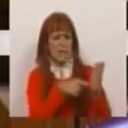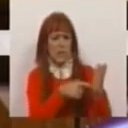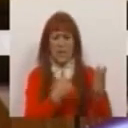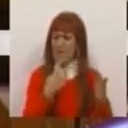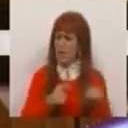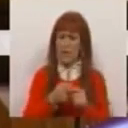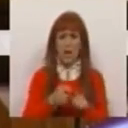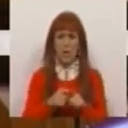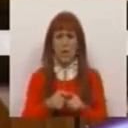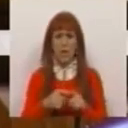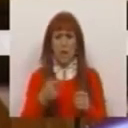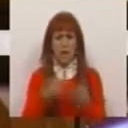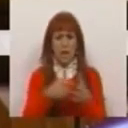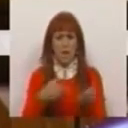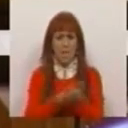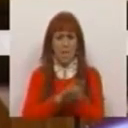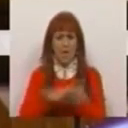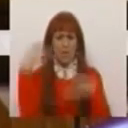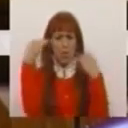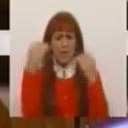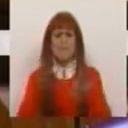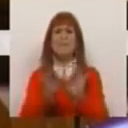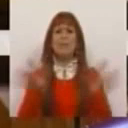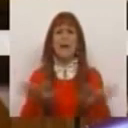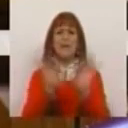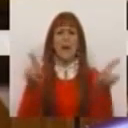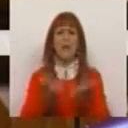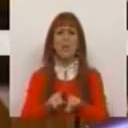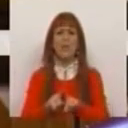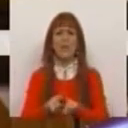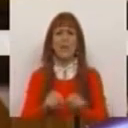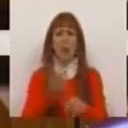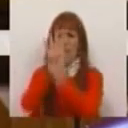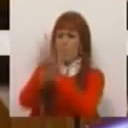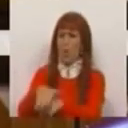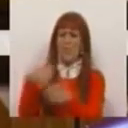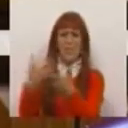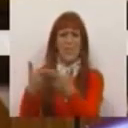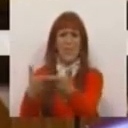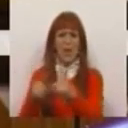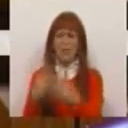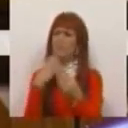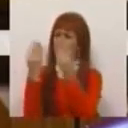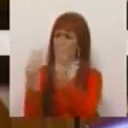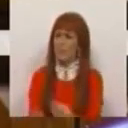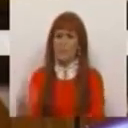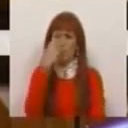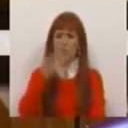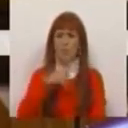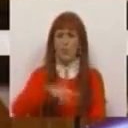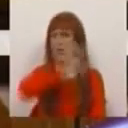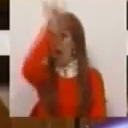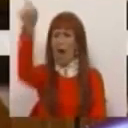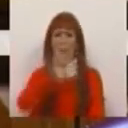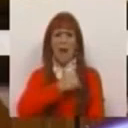apontam para a gratuidade do ensino, como também trata de forma discriminatória e injusta os portugueses